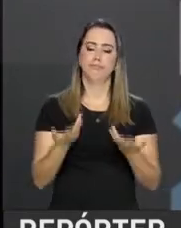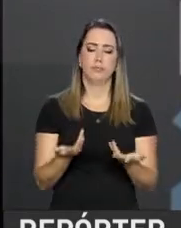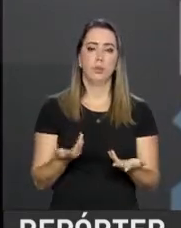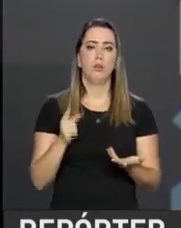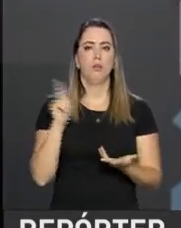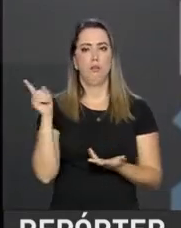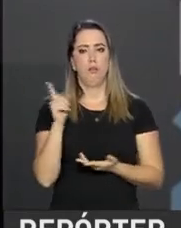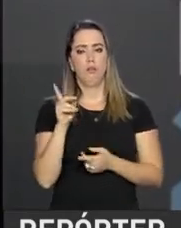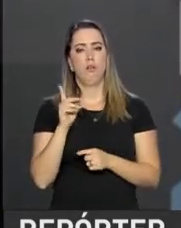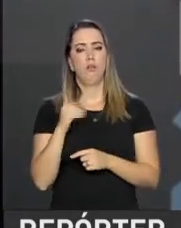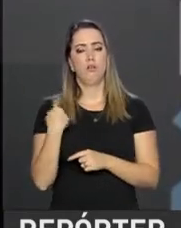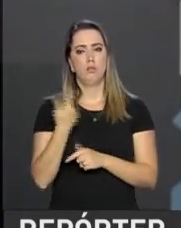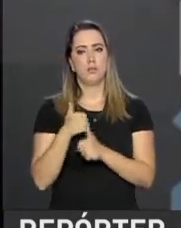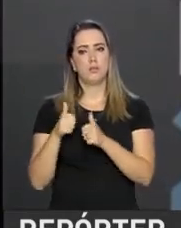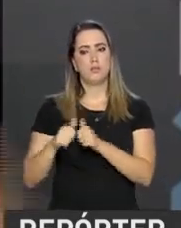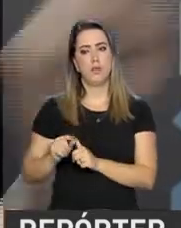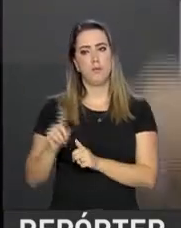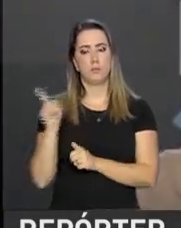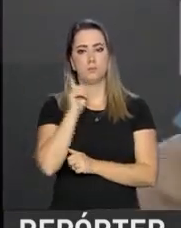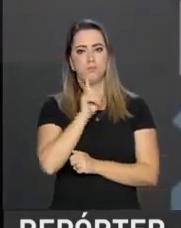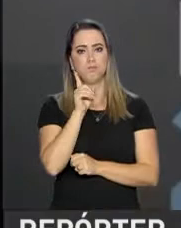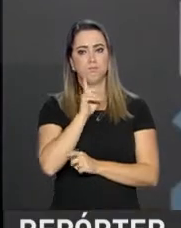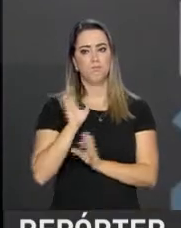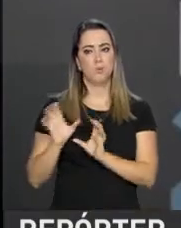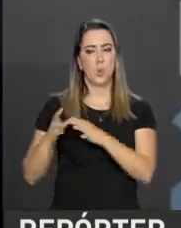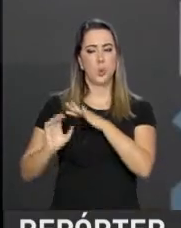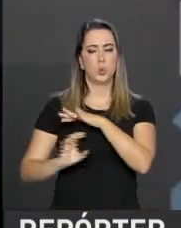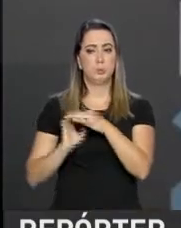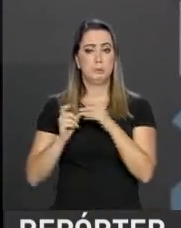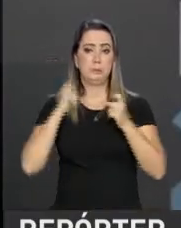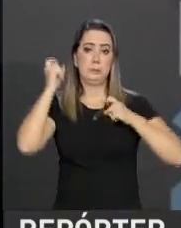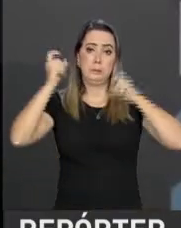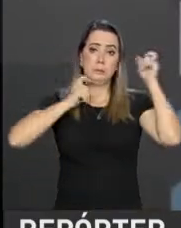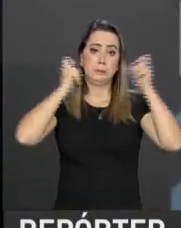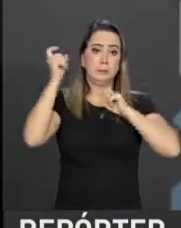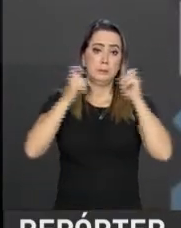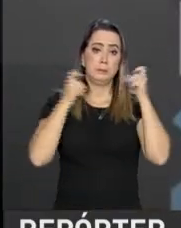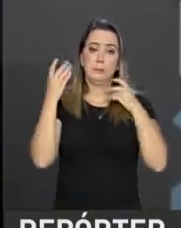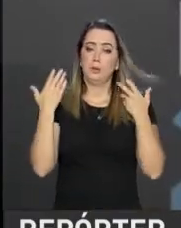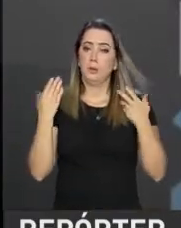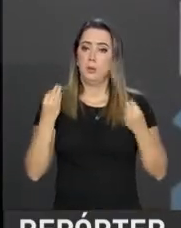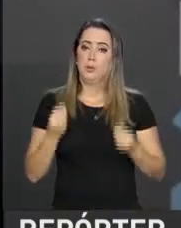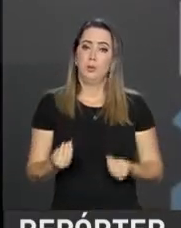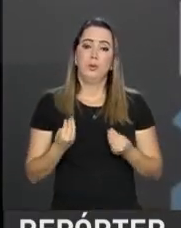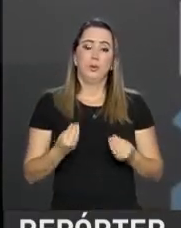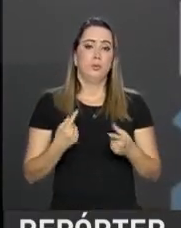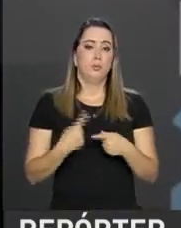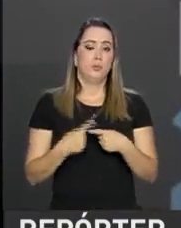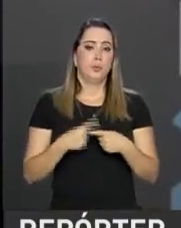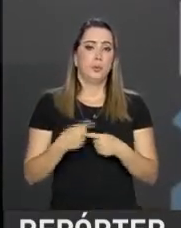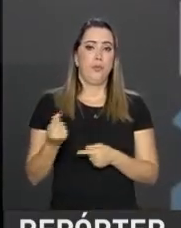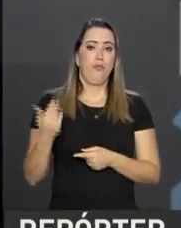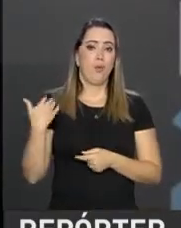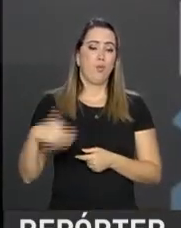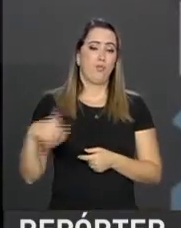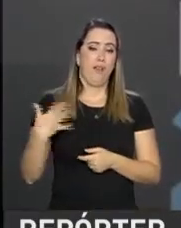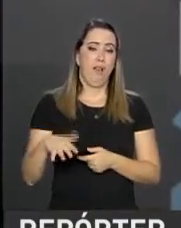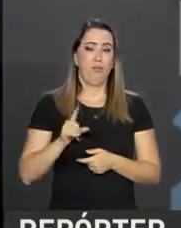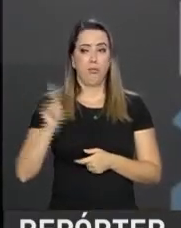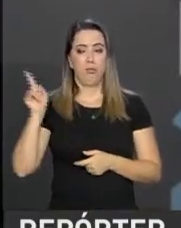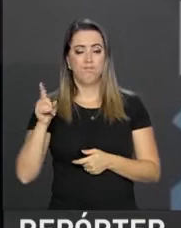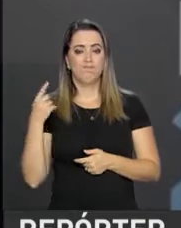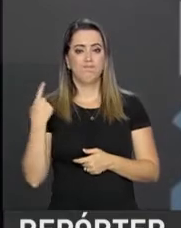o estado dentro muita preocupação dos meus shows lá industriais americanos porque o aumento o custo de produção